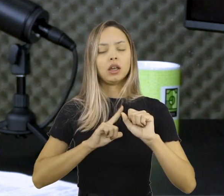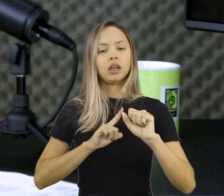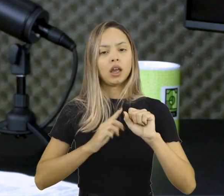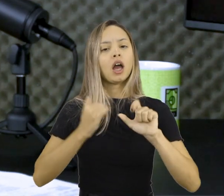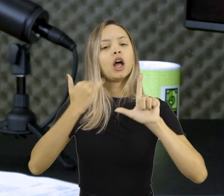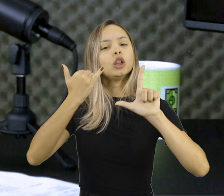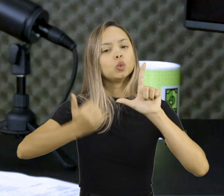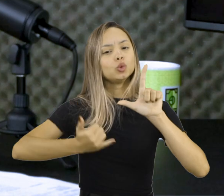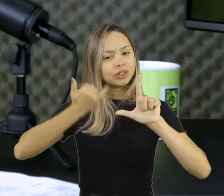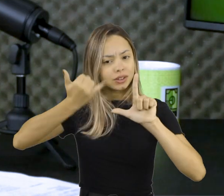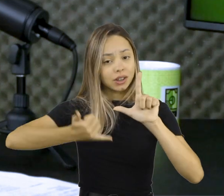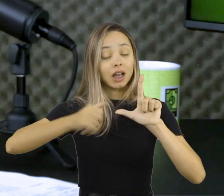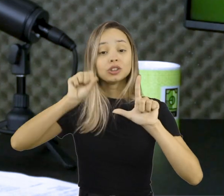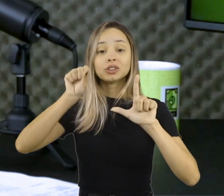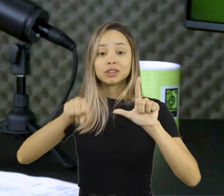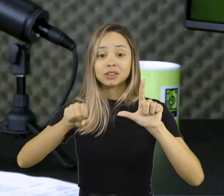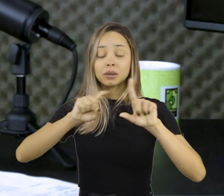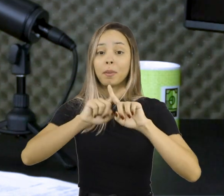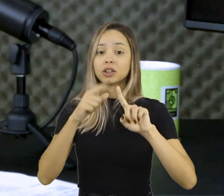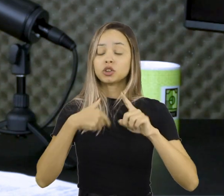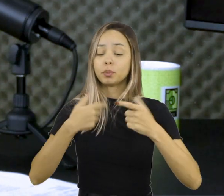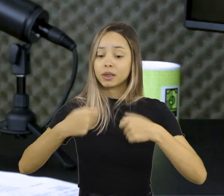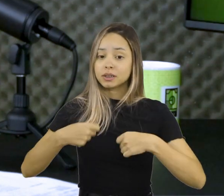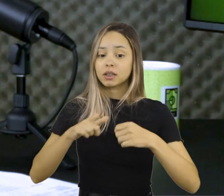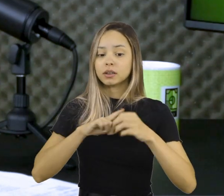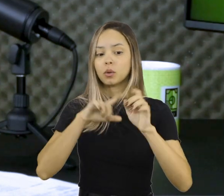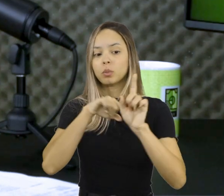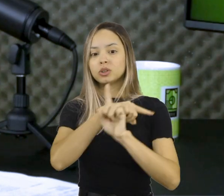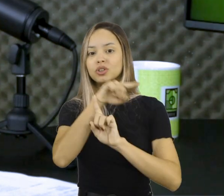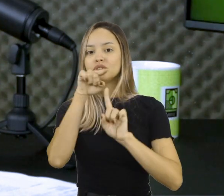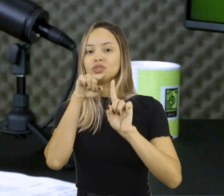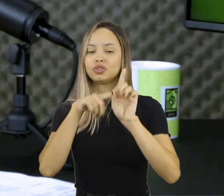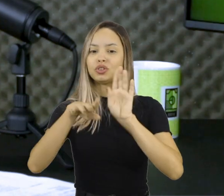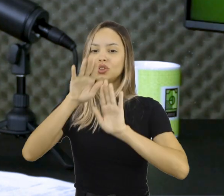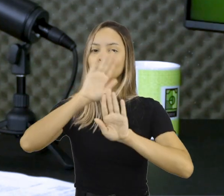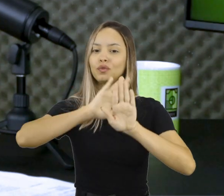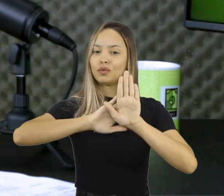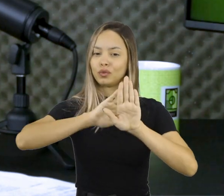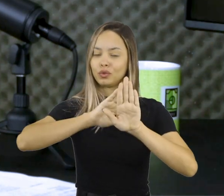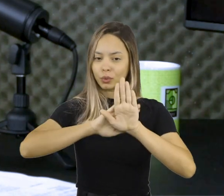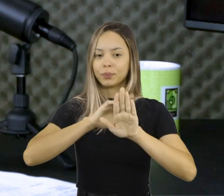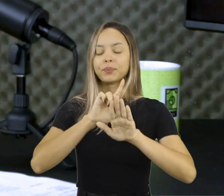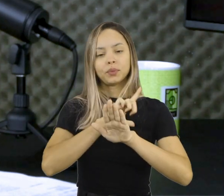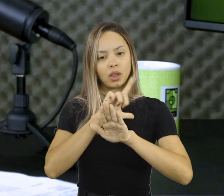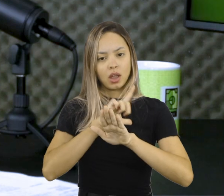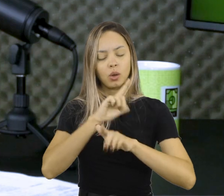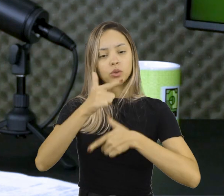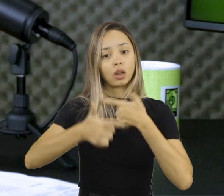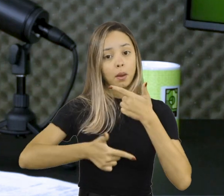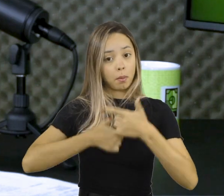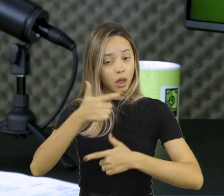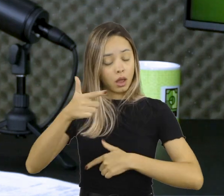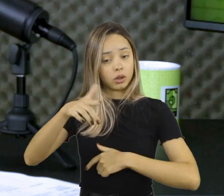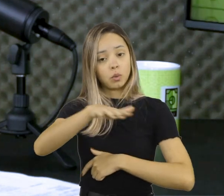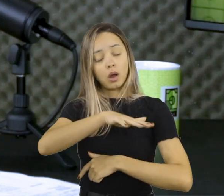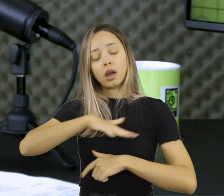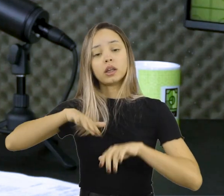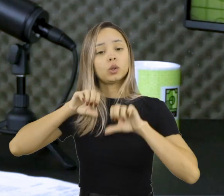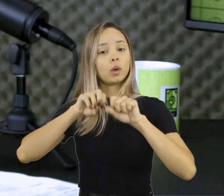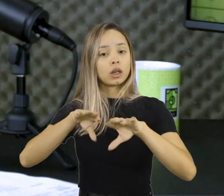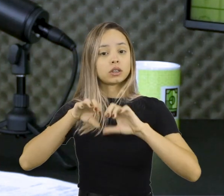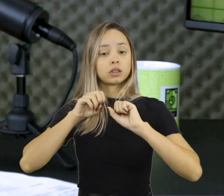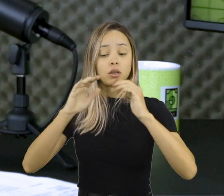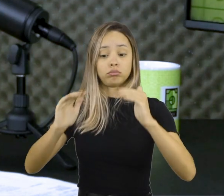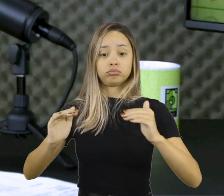preciso saber trabalhar com o recurso Eu sou o pedagogo eu sou o Clínico ali da educação eu sou o Polivalente eu